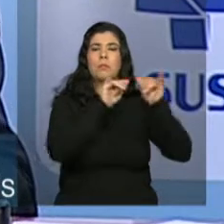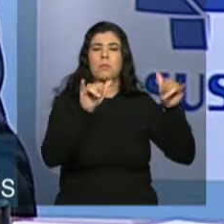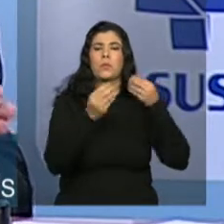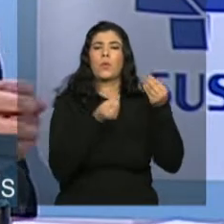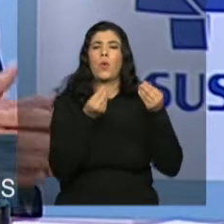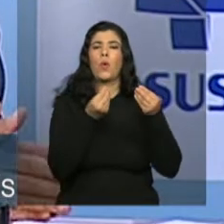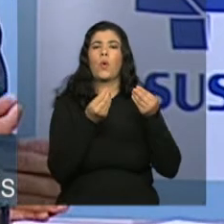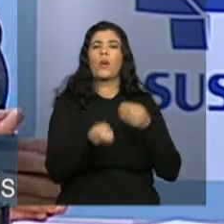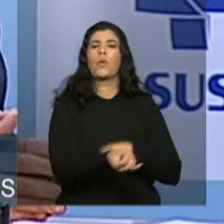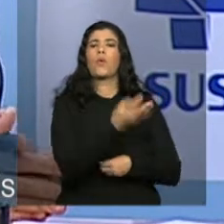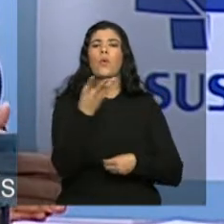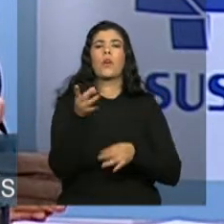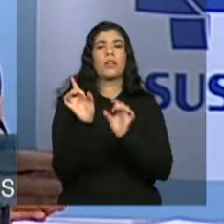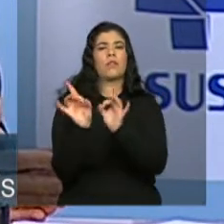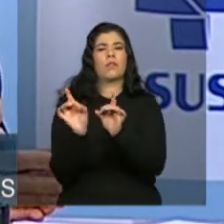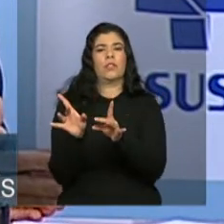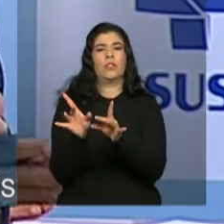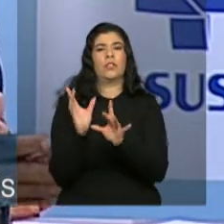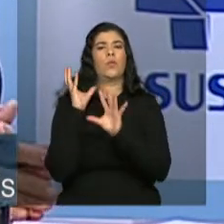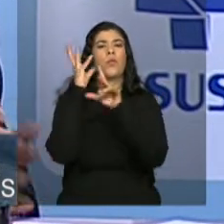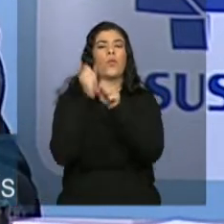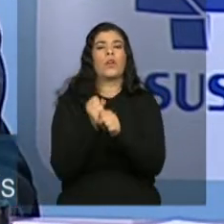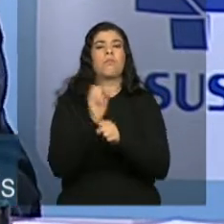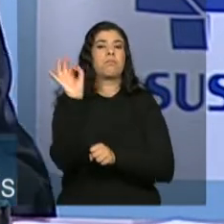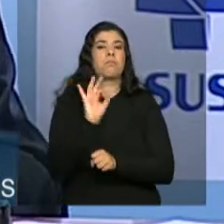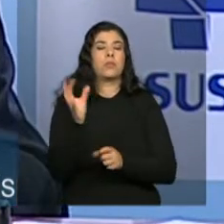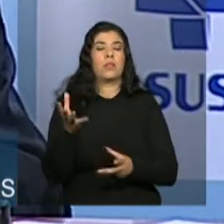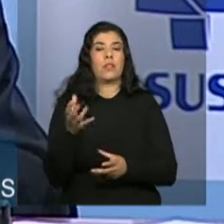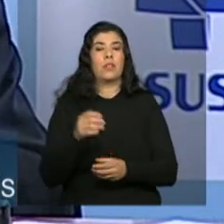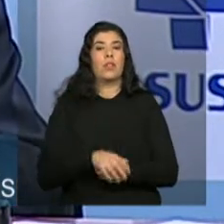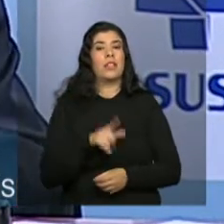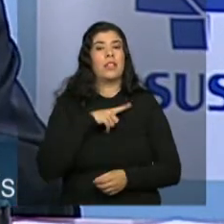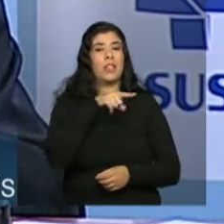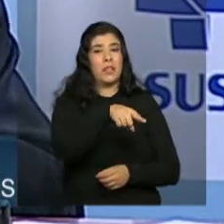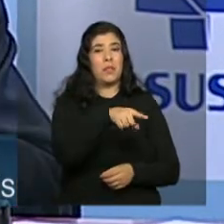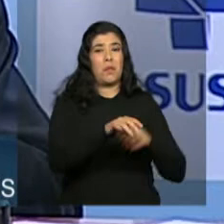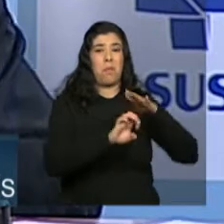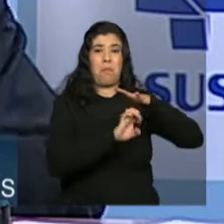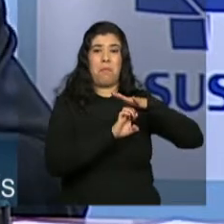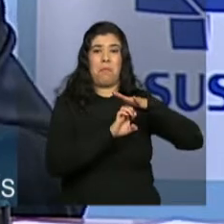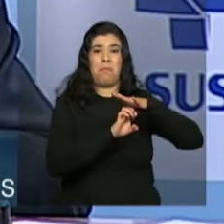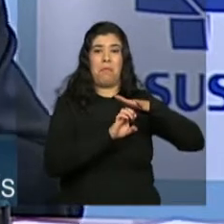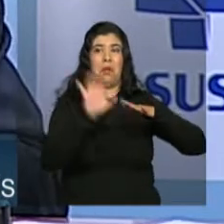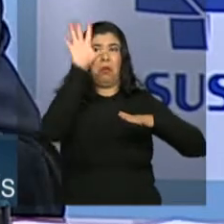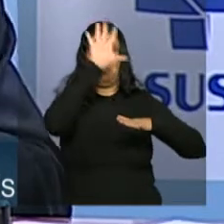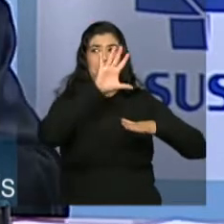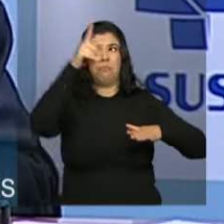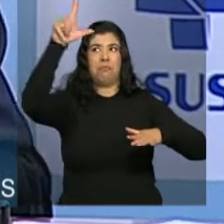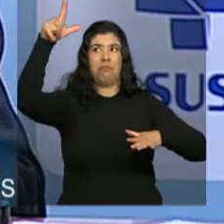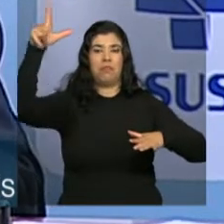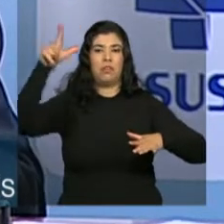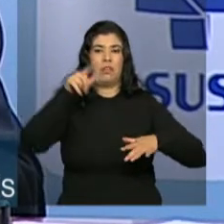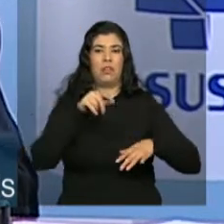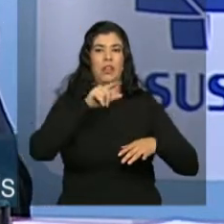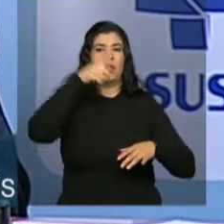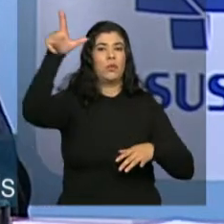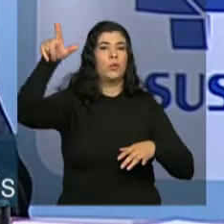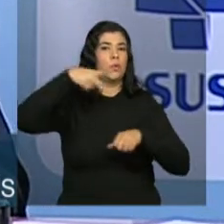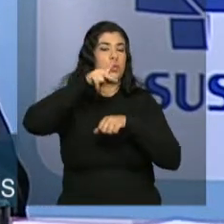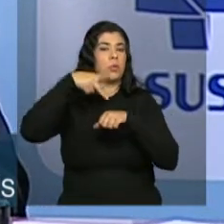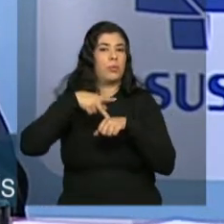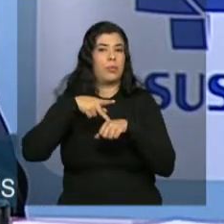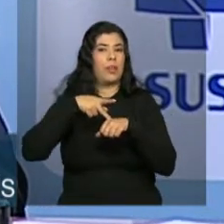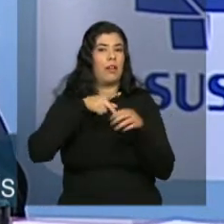que tá tudo empresa a gente utilizava e esse banco privado né que ele é uma empresa internacional que faz isso não é Nenhuma crítica é essa